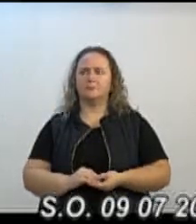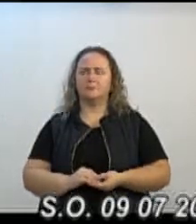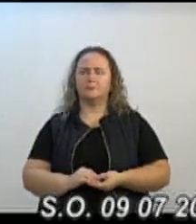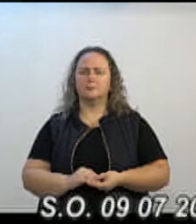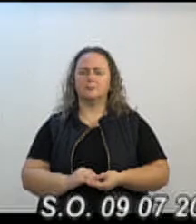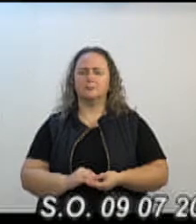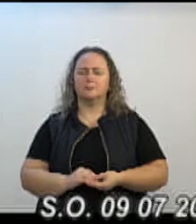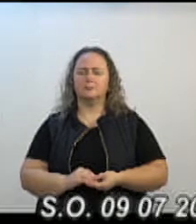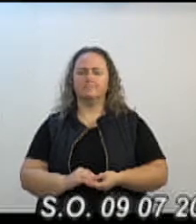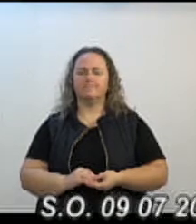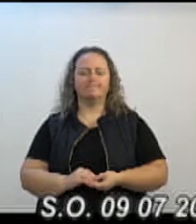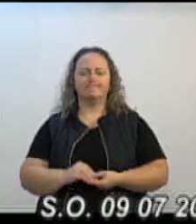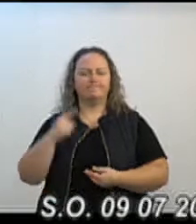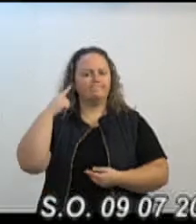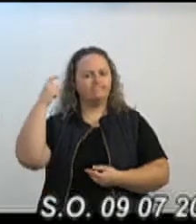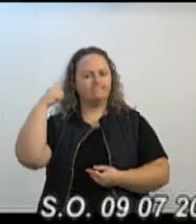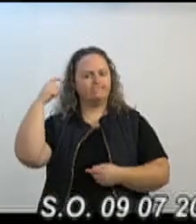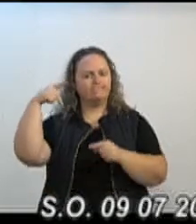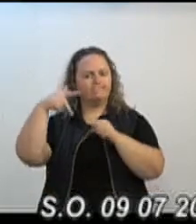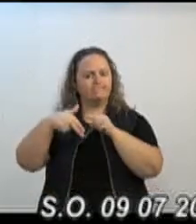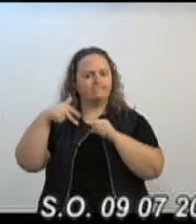aprovaram